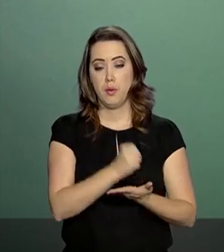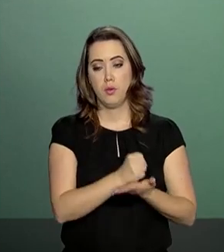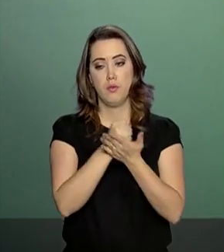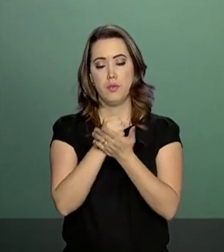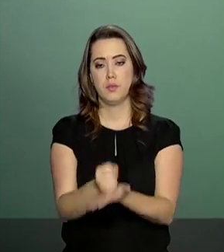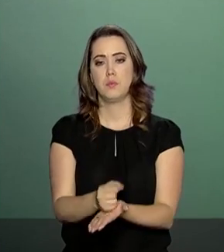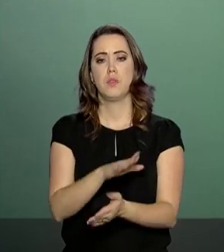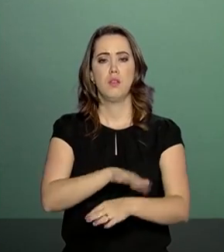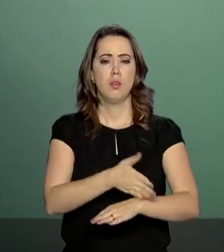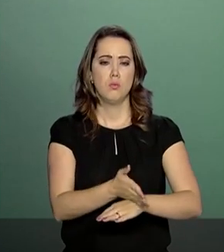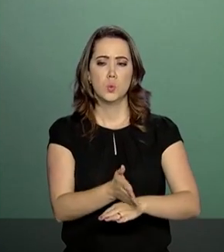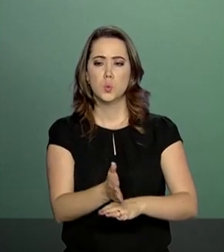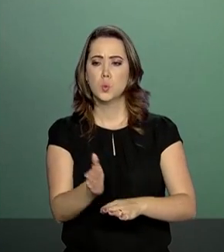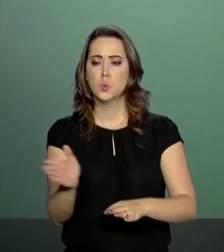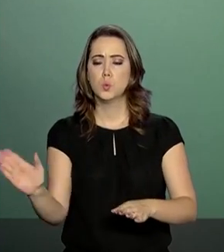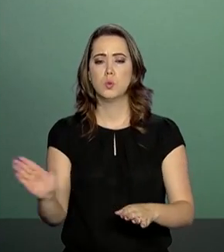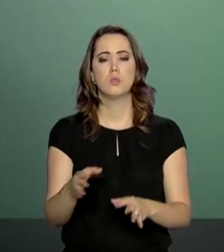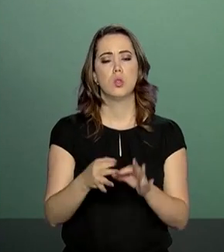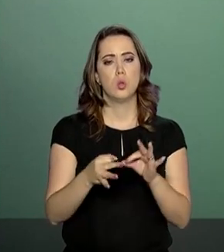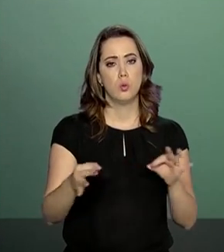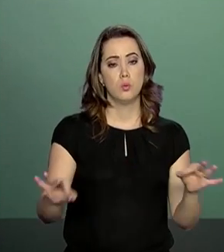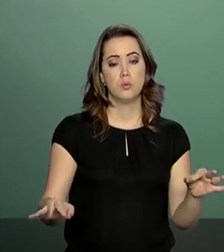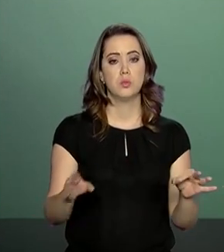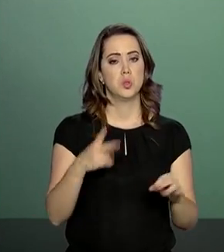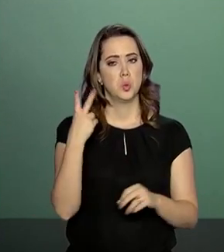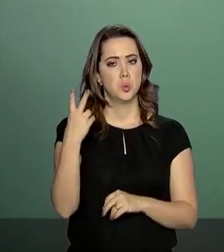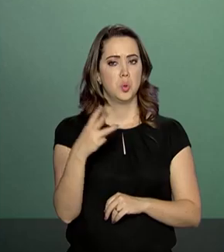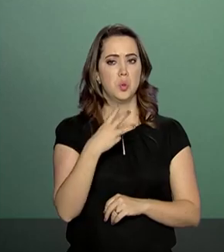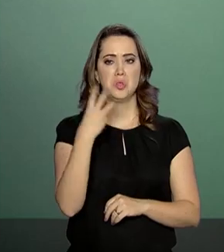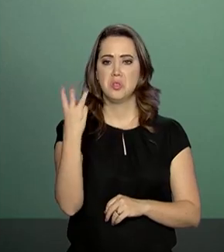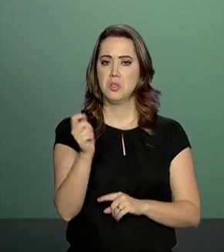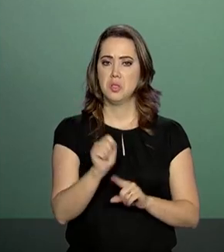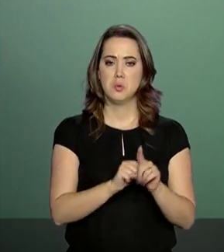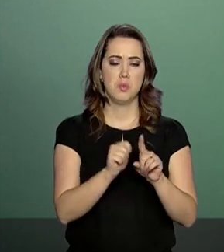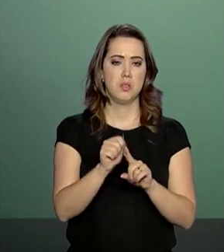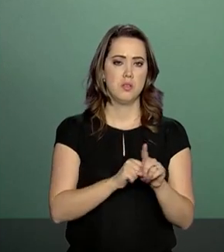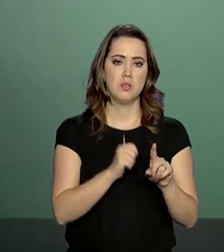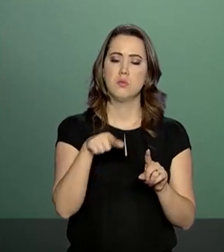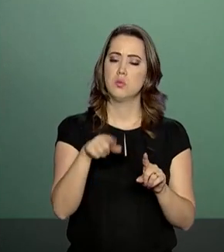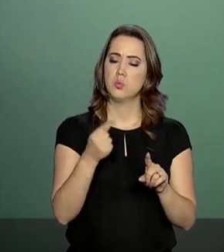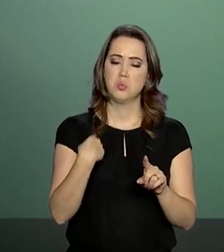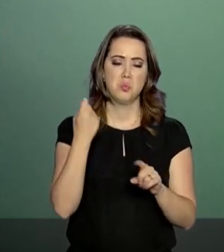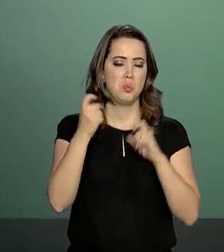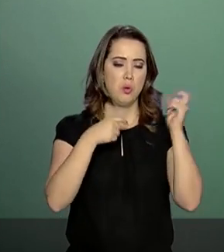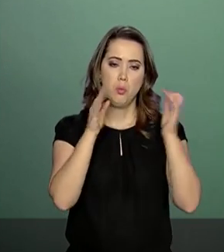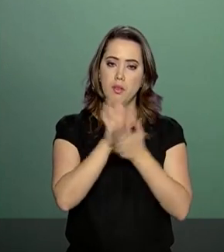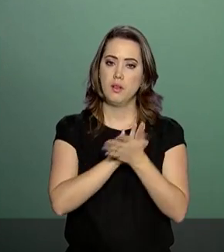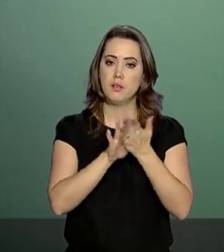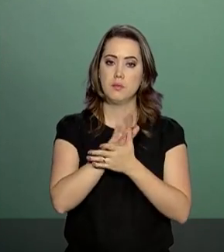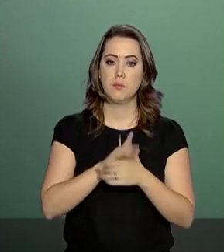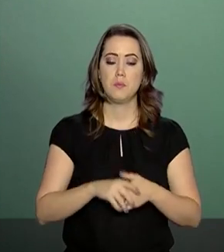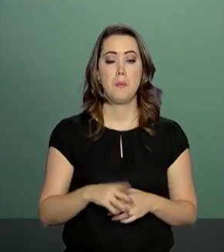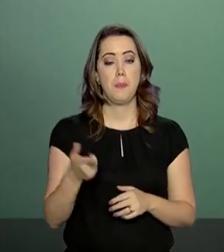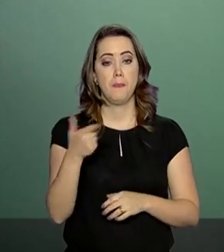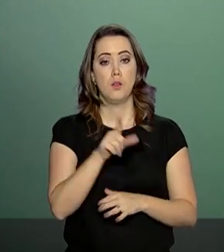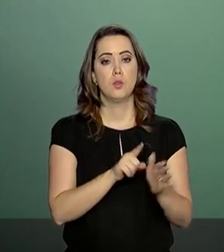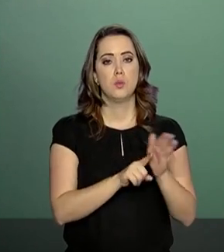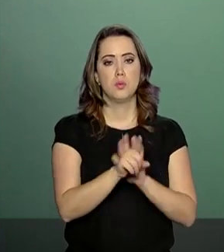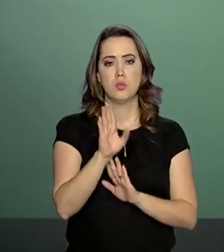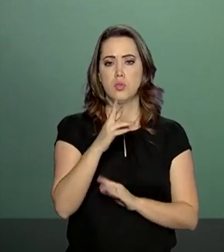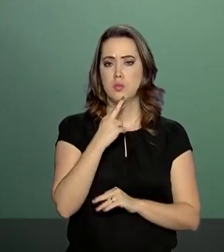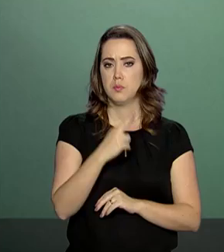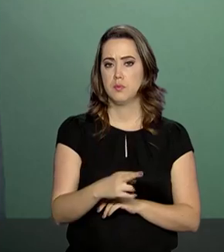levando tem um prazo de validade bastante alongado então 2 3 meses não é o tempo que possa nos preocupar nesse sentido outra pergunta eu